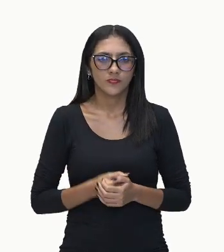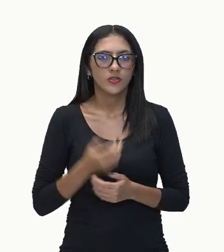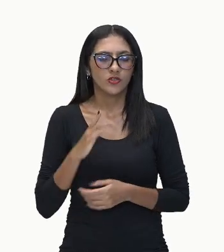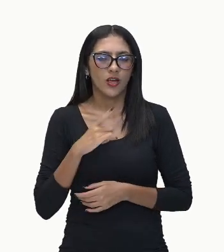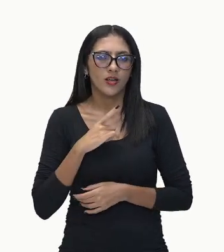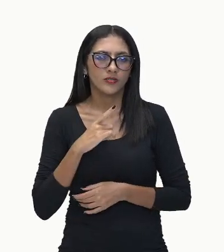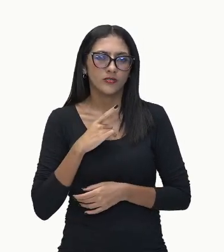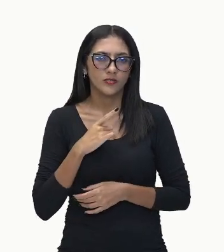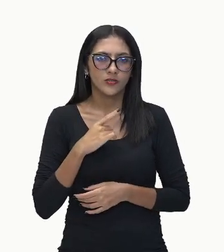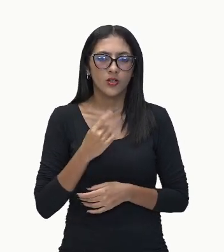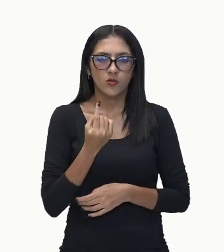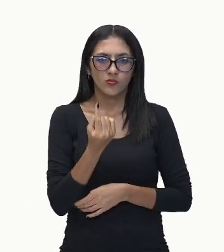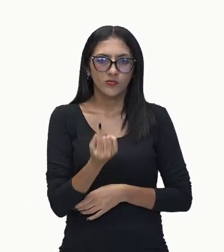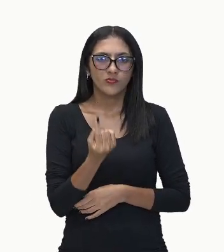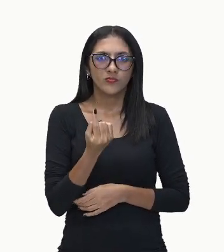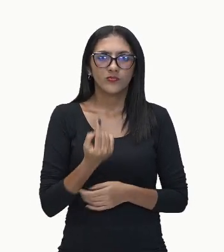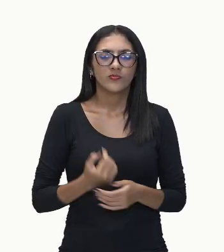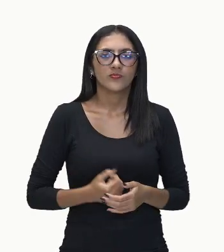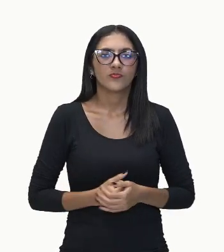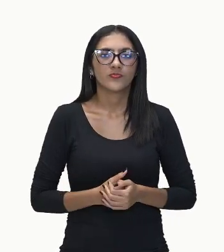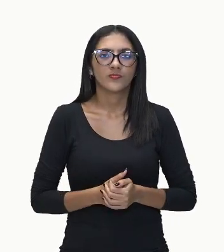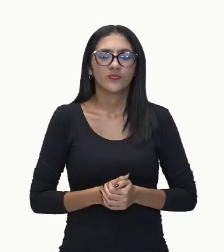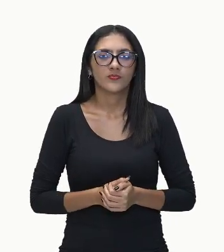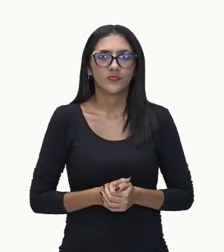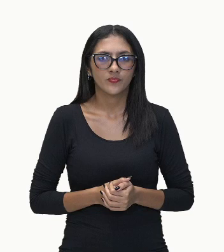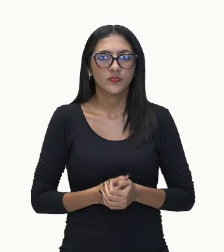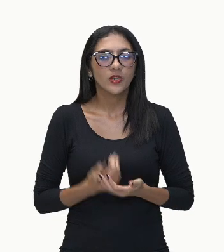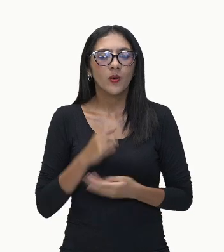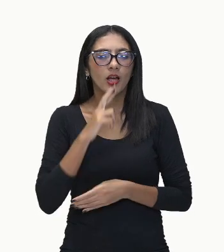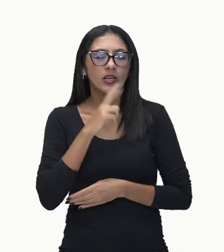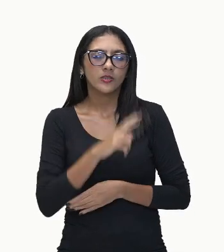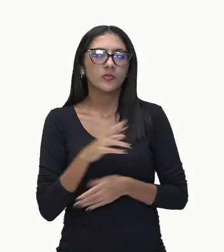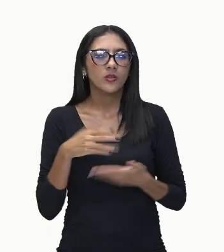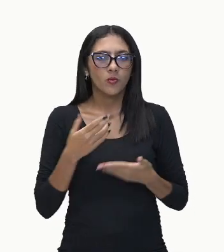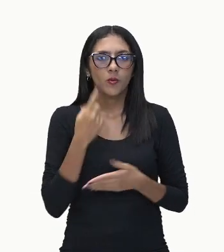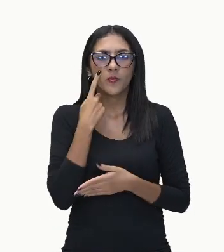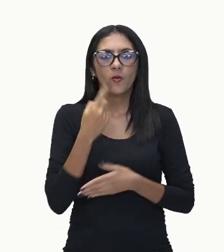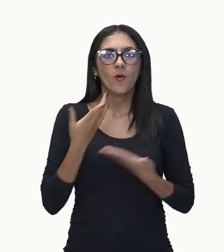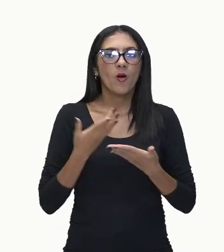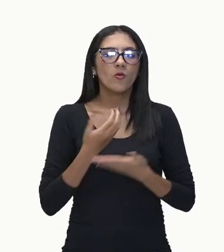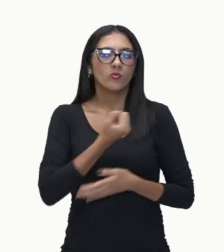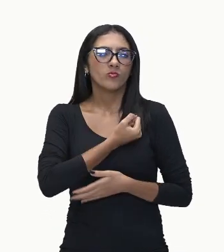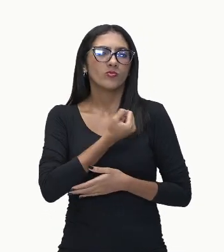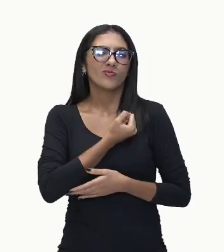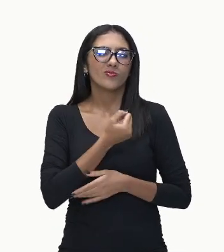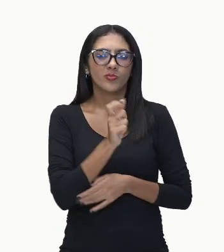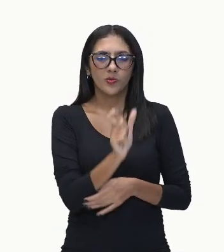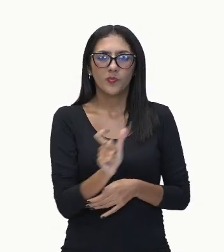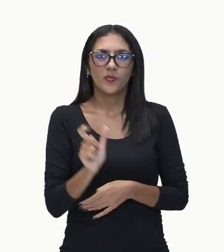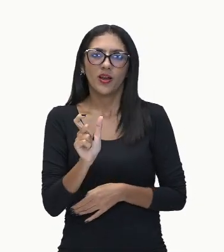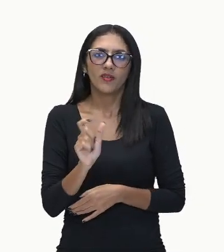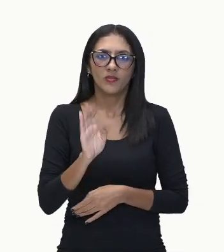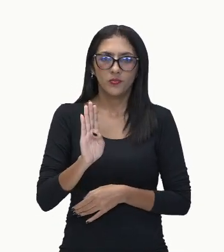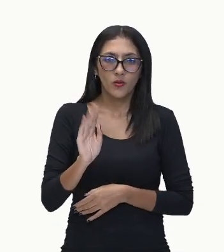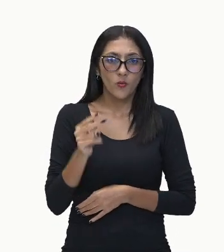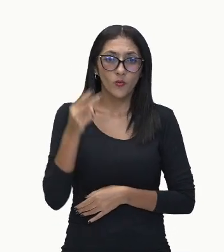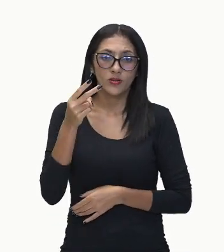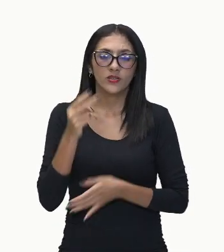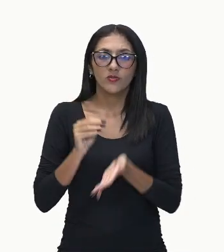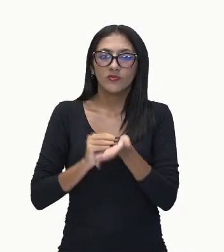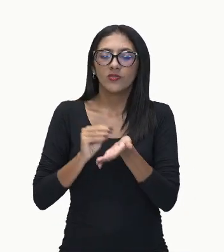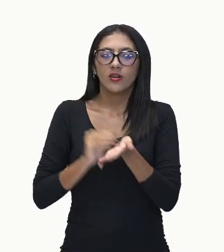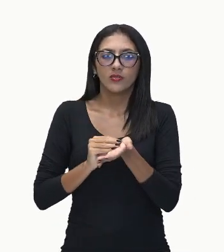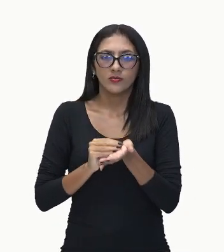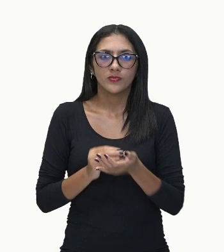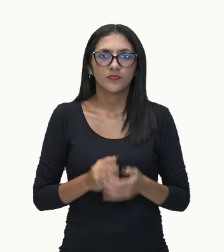tem lá em cima 1 qu é 1 a resposta que pedia a questão era qual é o valor né do termo que está ausente o termo que